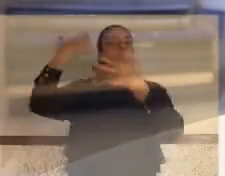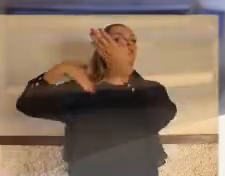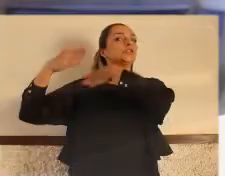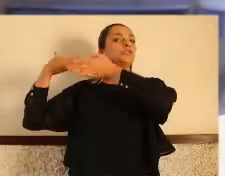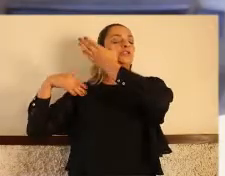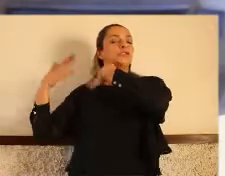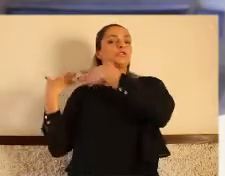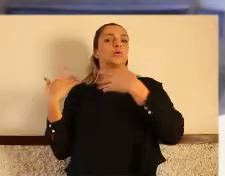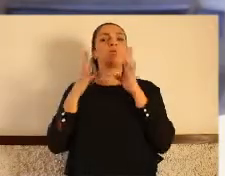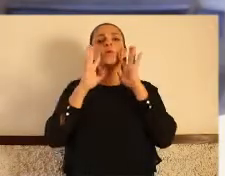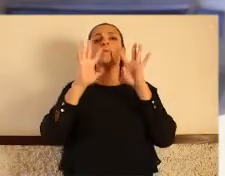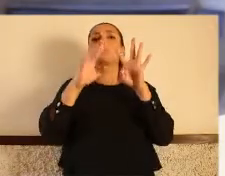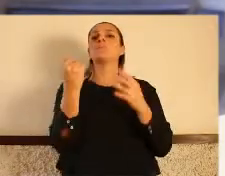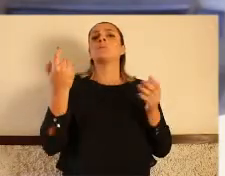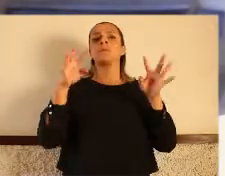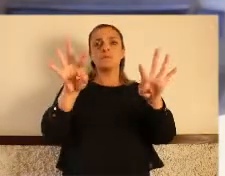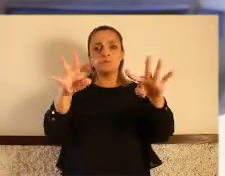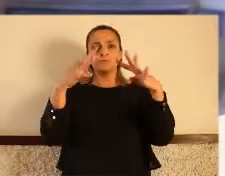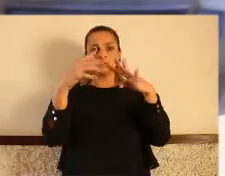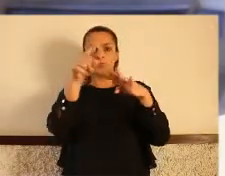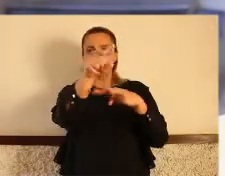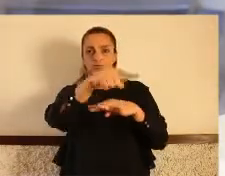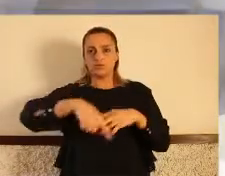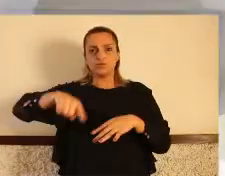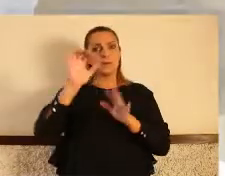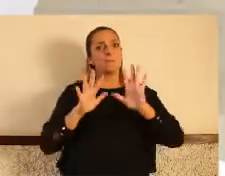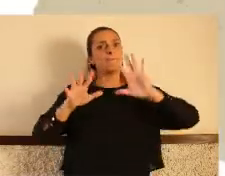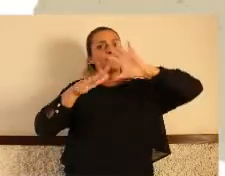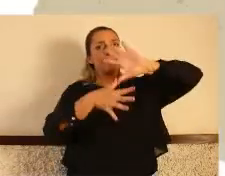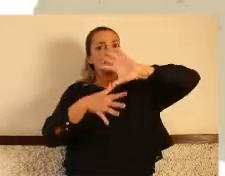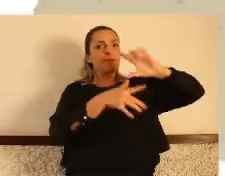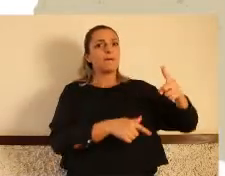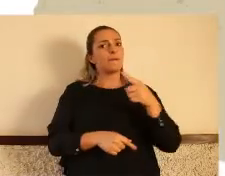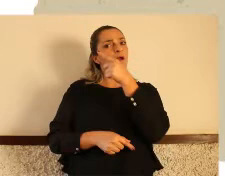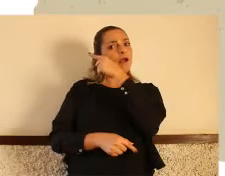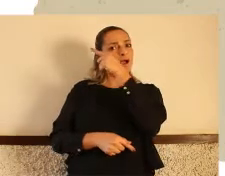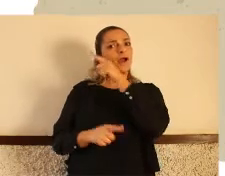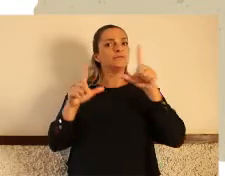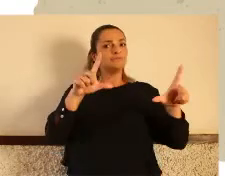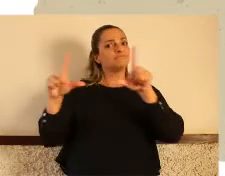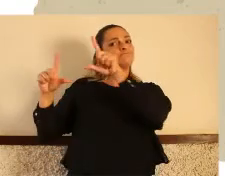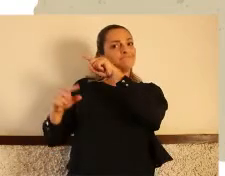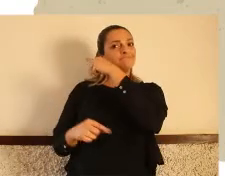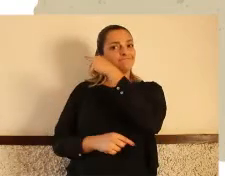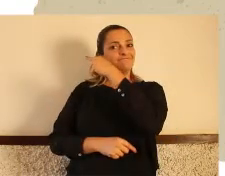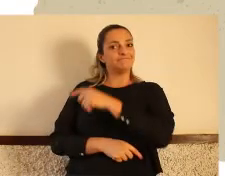E eu quero chamar a atenção de você para esse mapa que aparece aqui na tela.